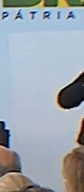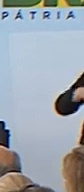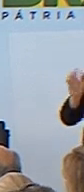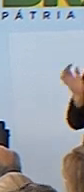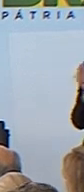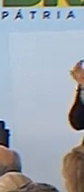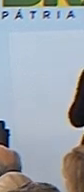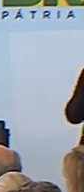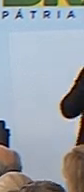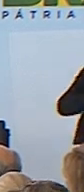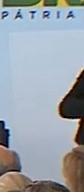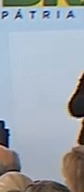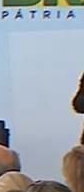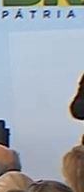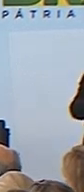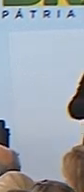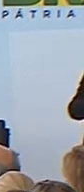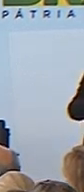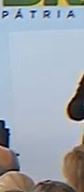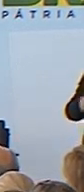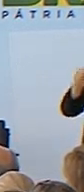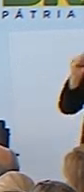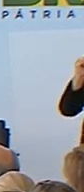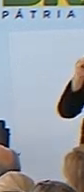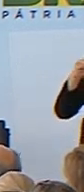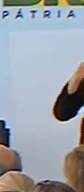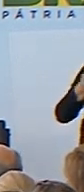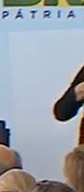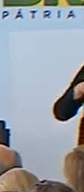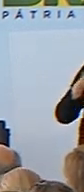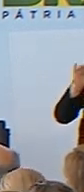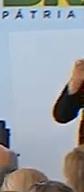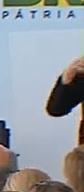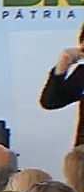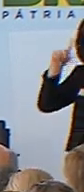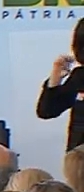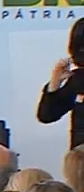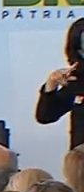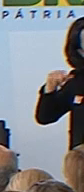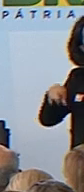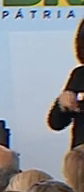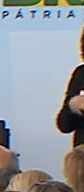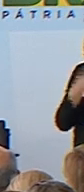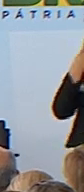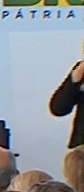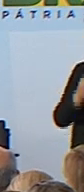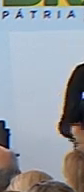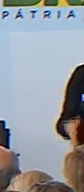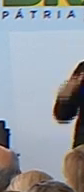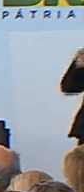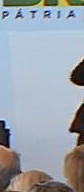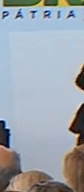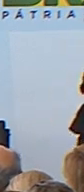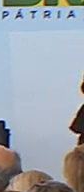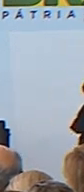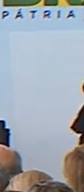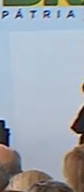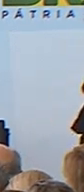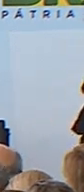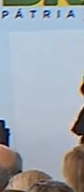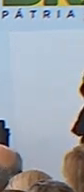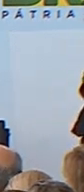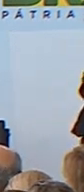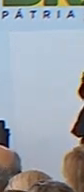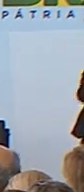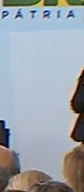de desenvolvimento de fazenda Municipal para que nós possamos nos integrar veja que